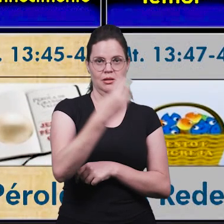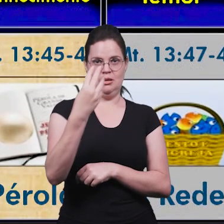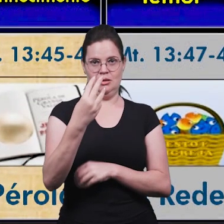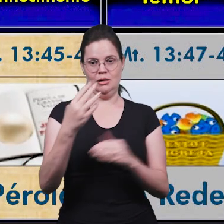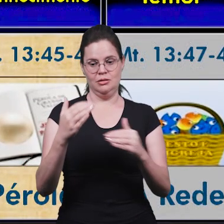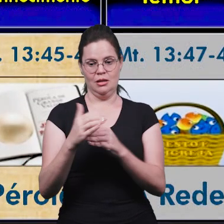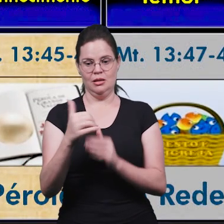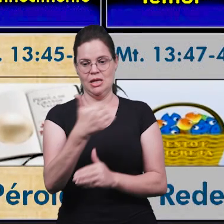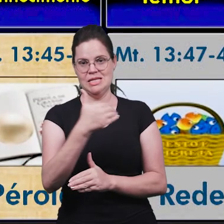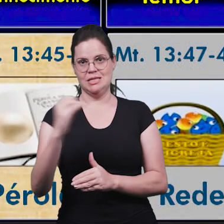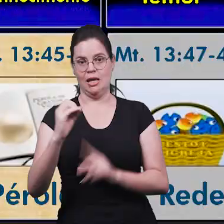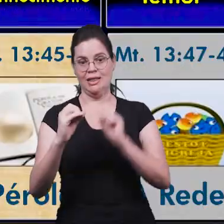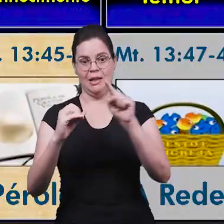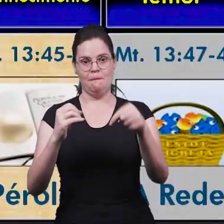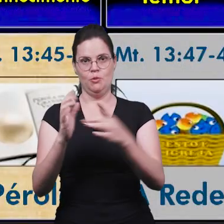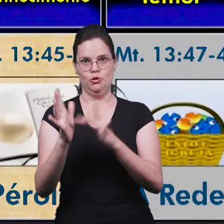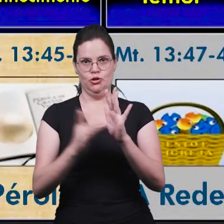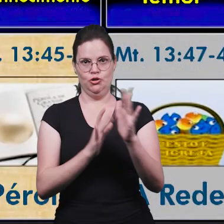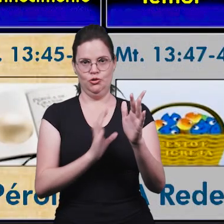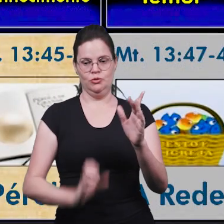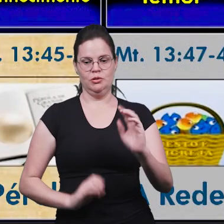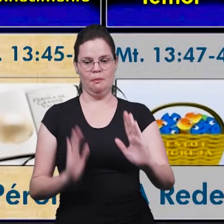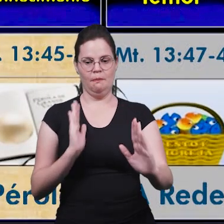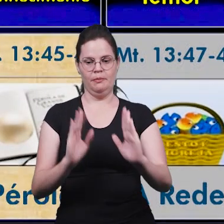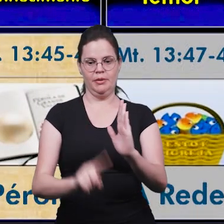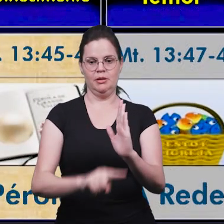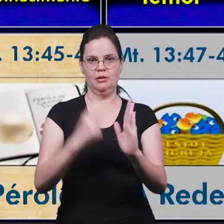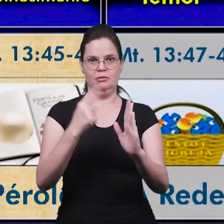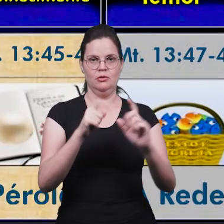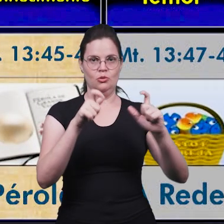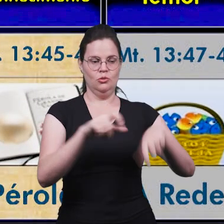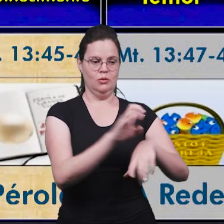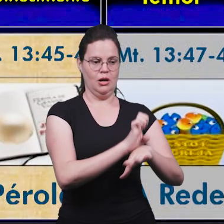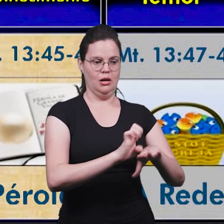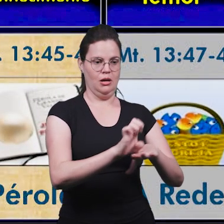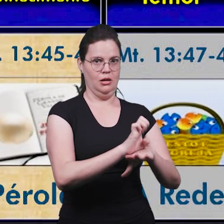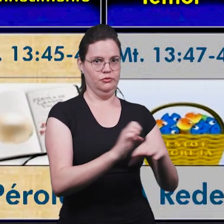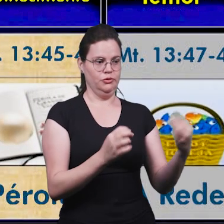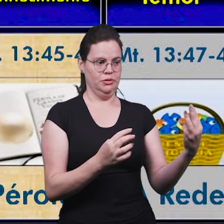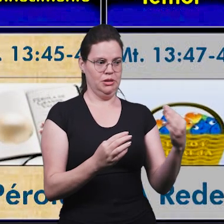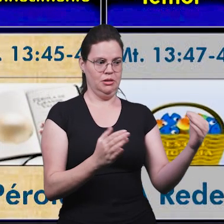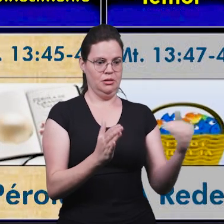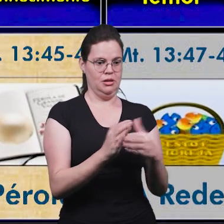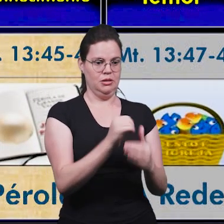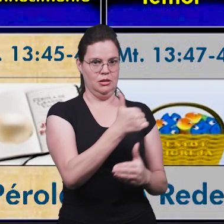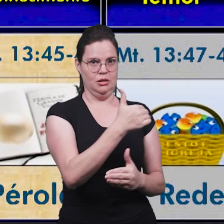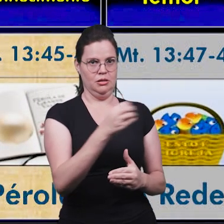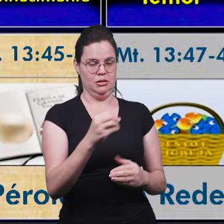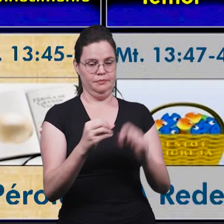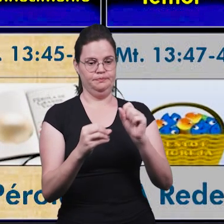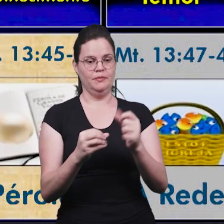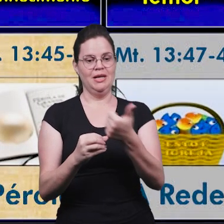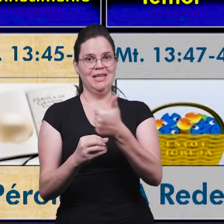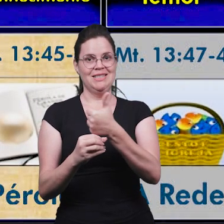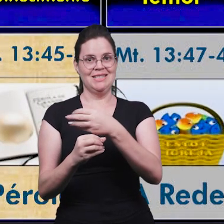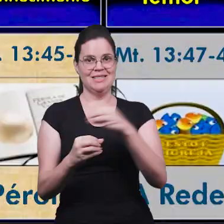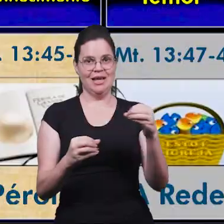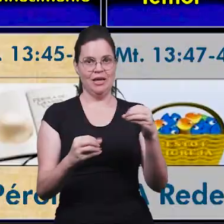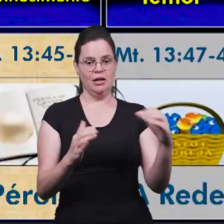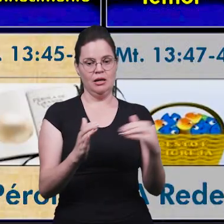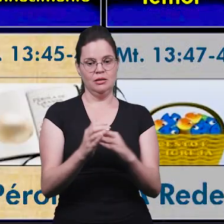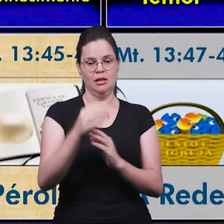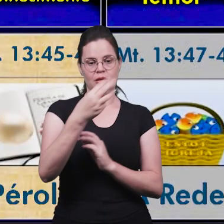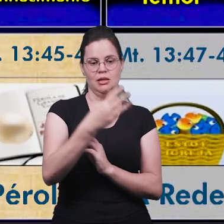Cristo, é o período da primeira igreja, a igreja de Éfeso. Depois de 100 a